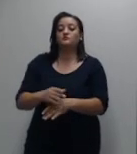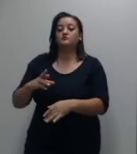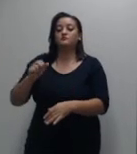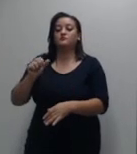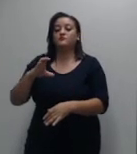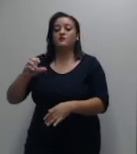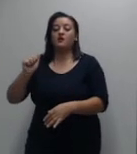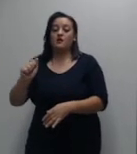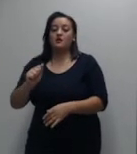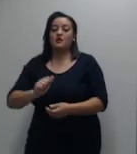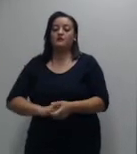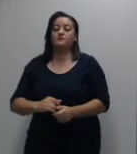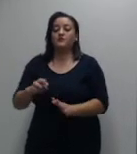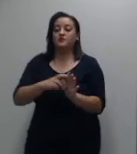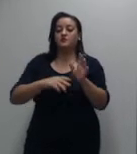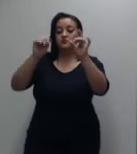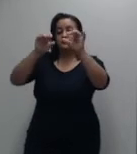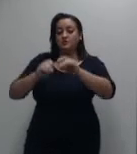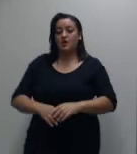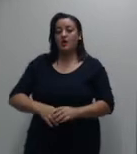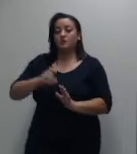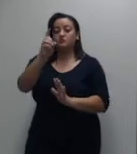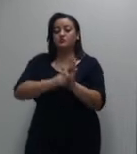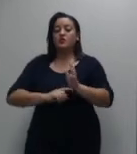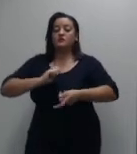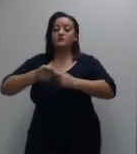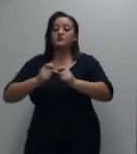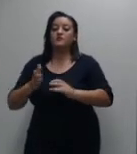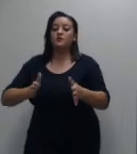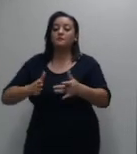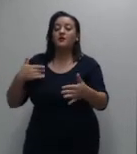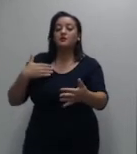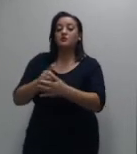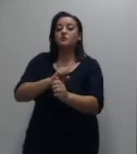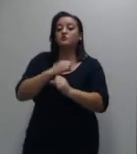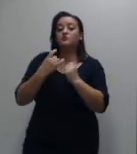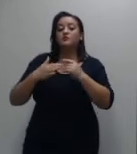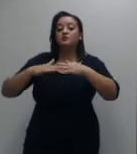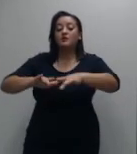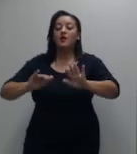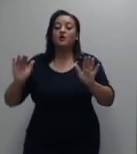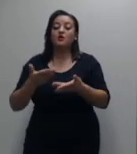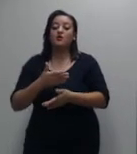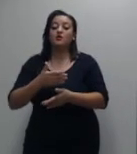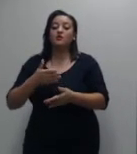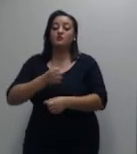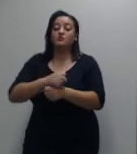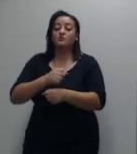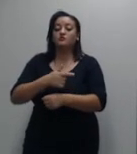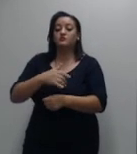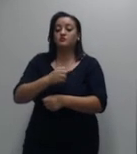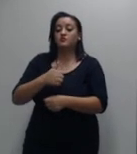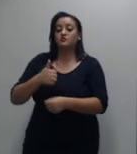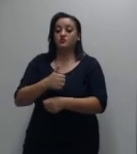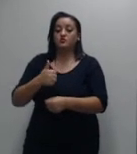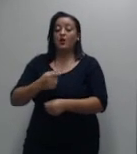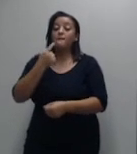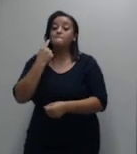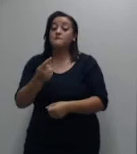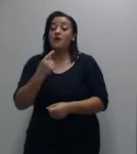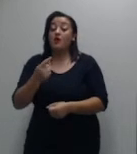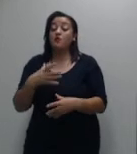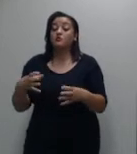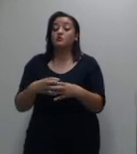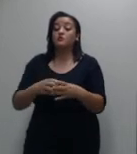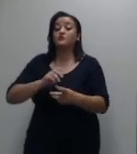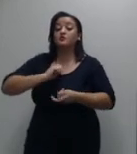especial de Direito Administrativo durante o período da pane Lia em agora no ônibus 2021 entidade